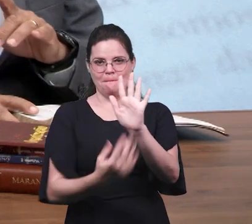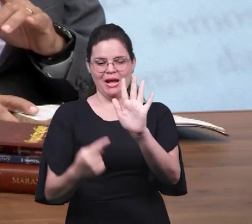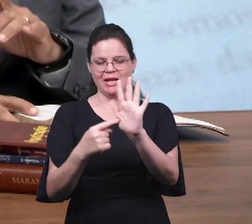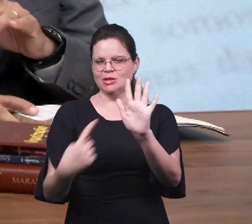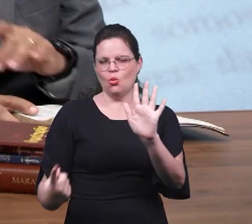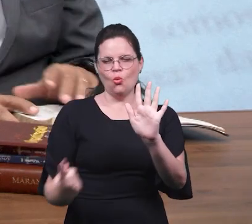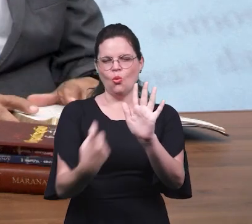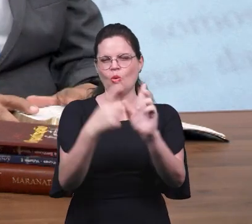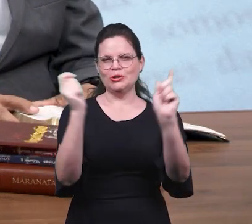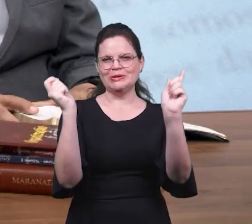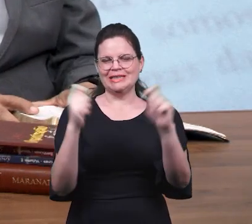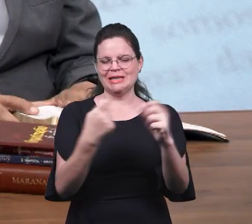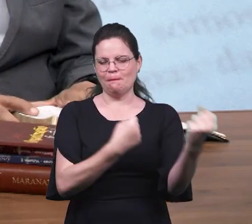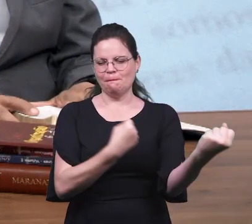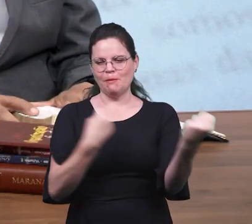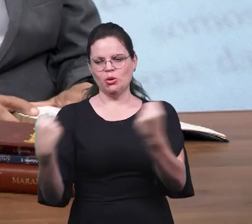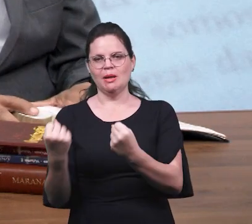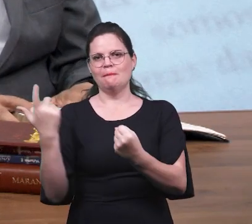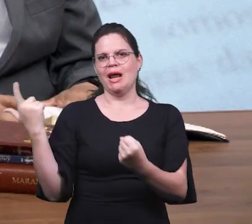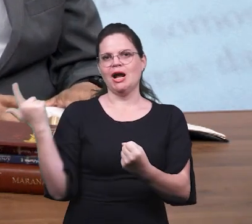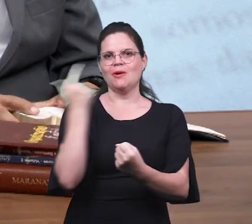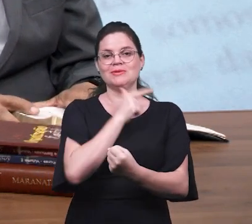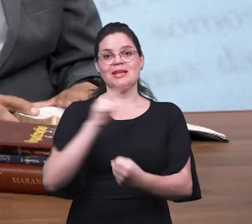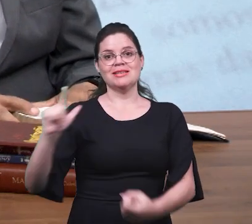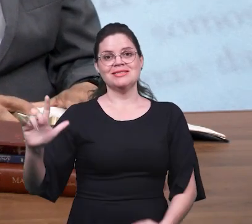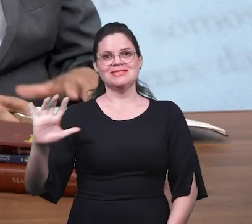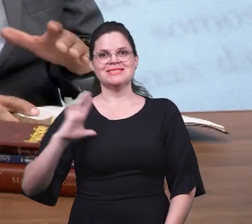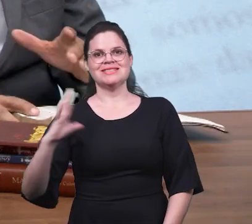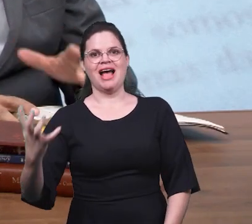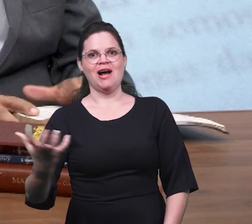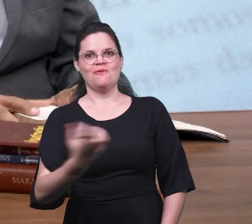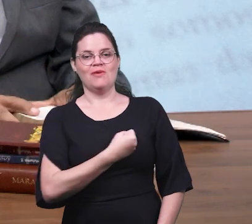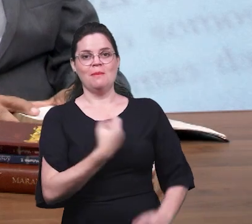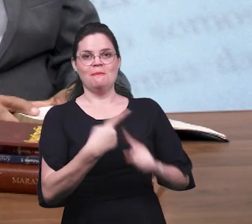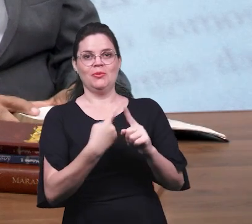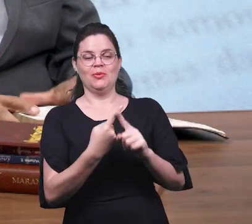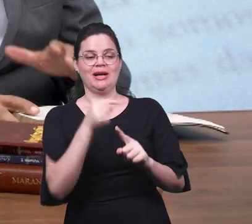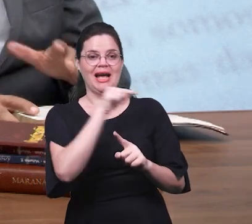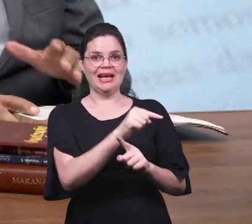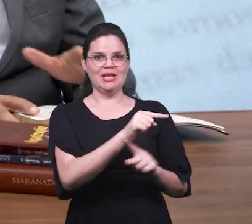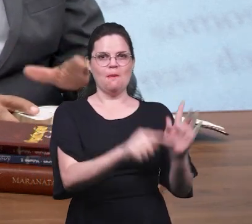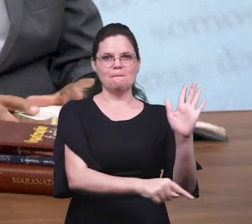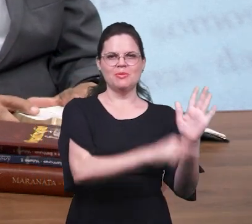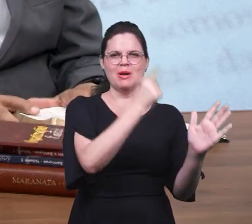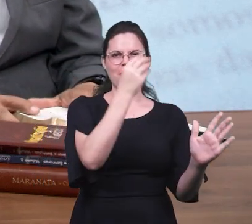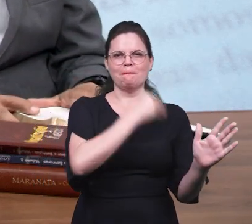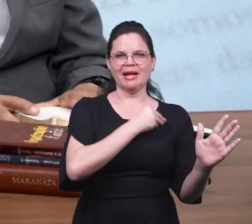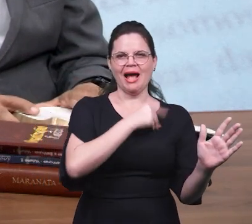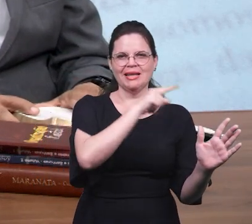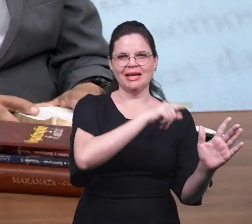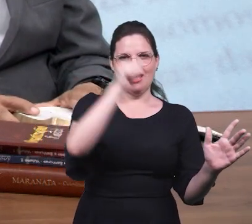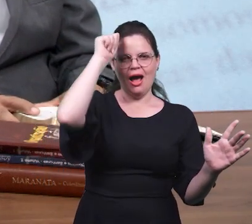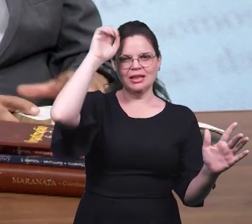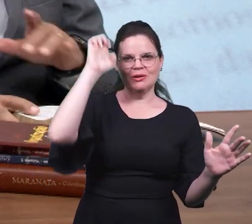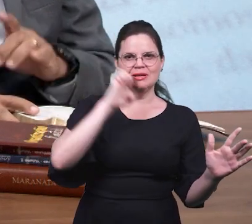reverter todas as consequências que o pecado original, a desobediência de Adão e Eva,